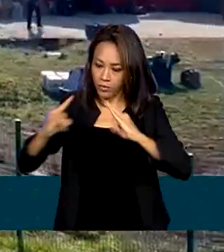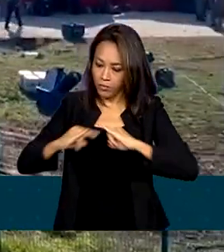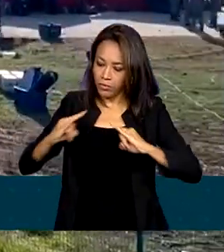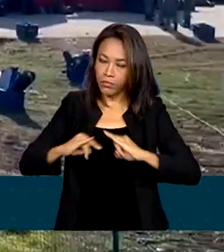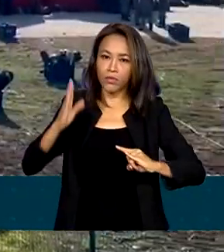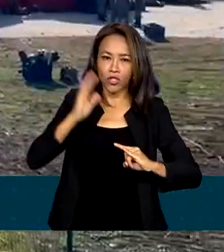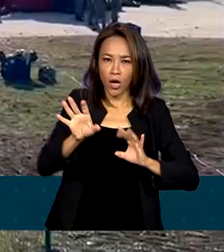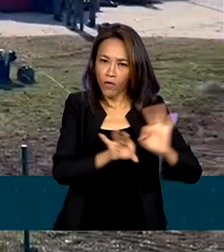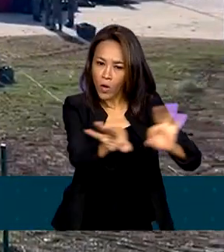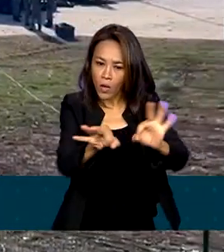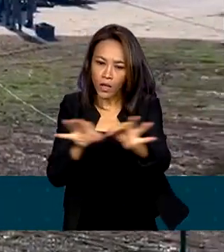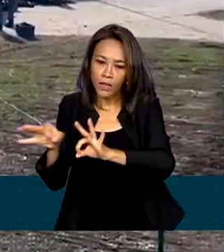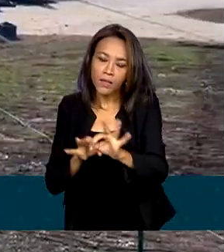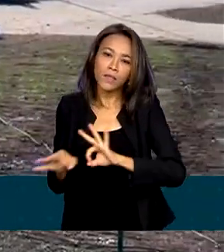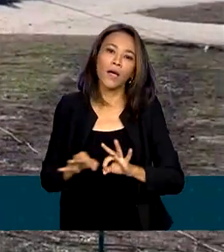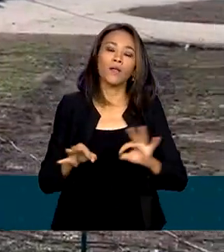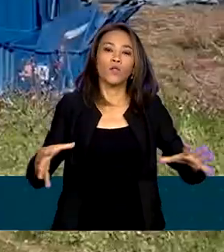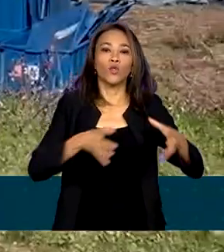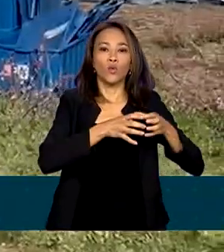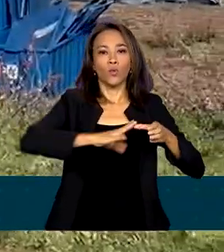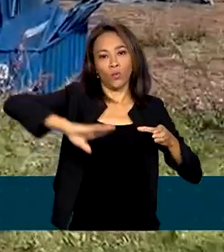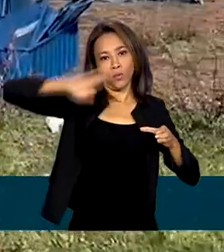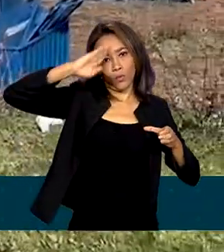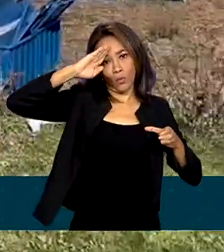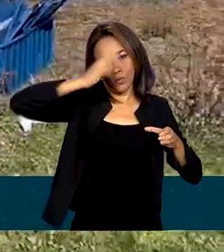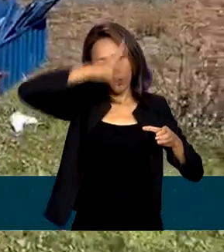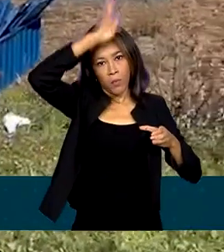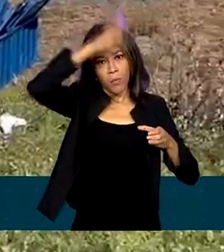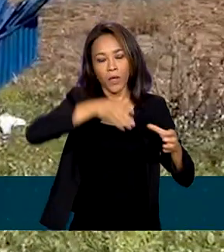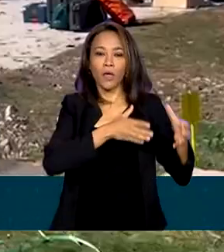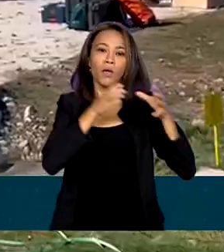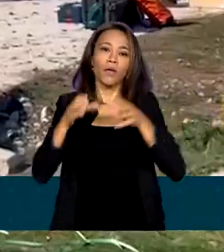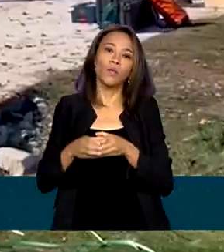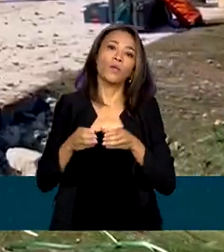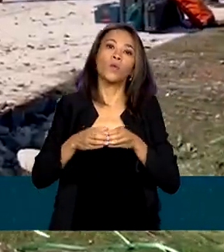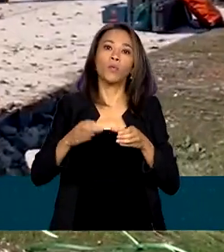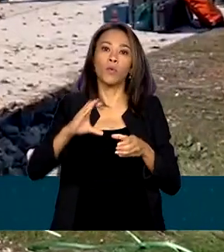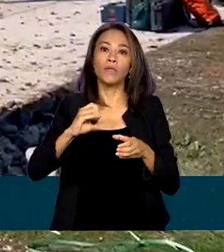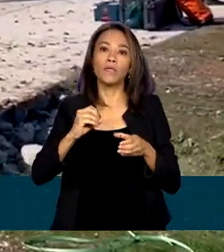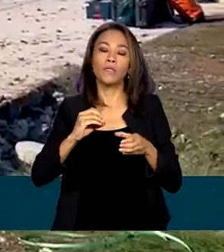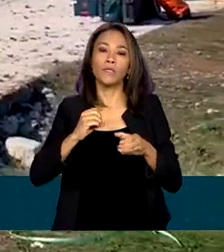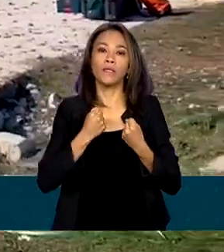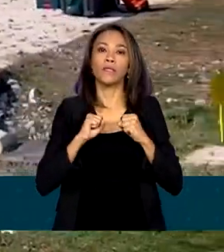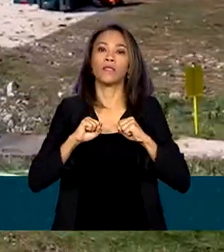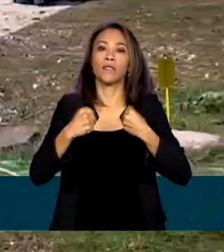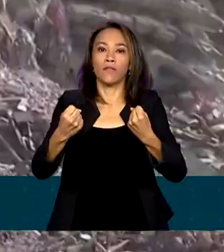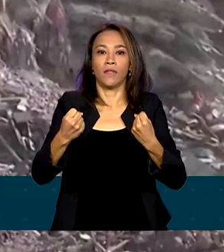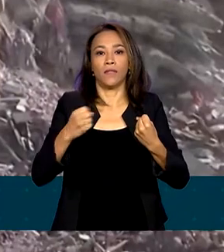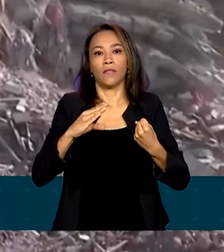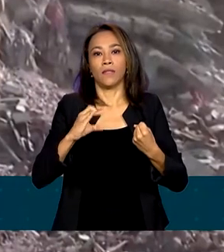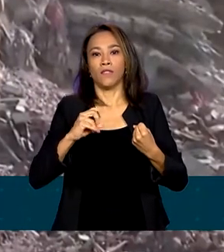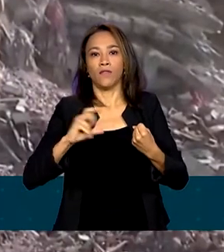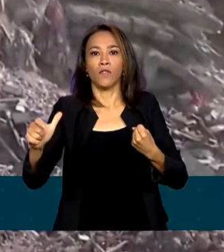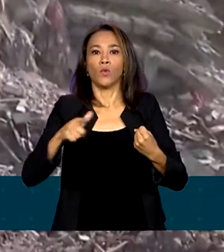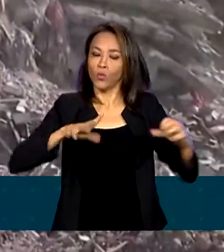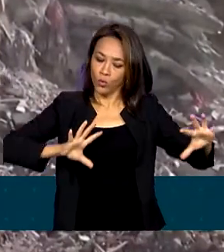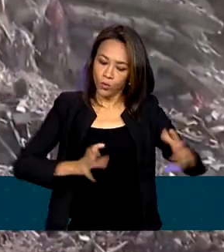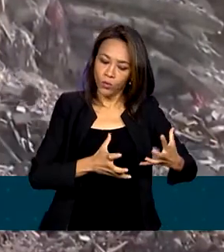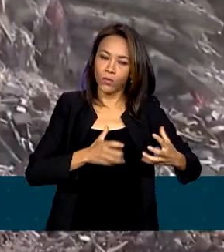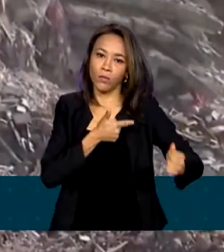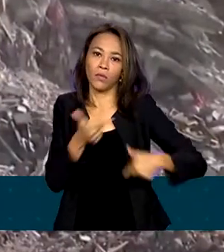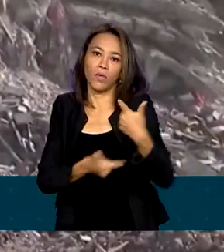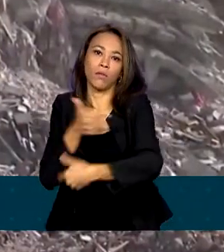os militares do Corpo de Bombeiros e da Defesa Civil trabalham integrados ao comando da Força Tarefa,